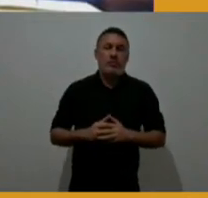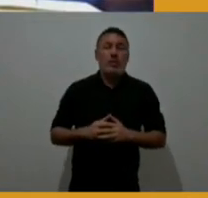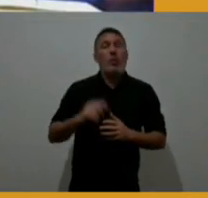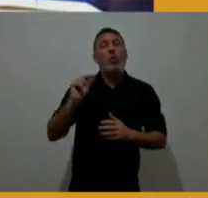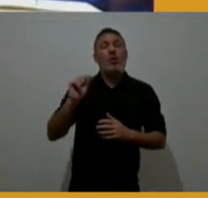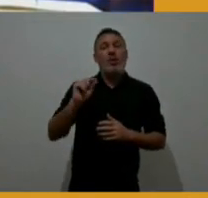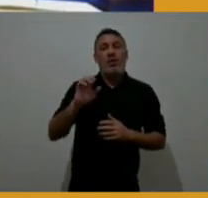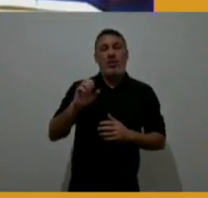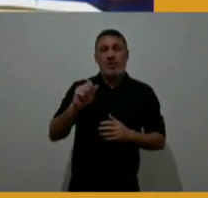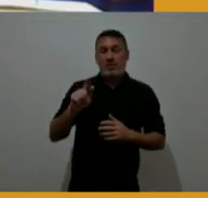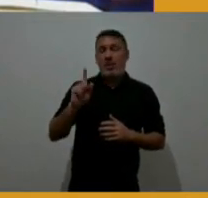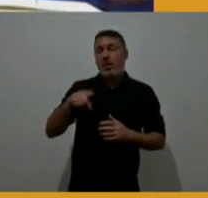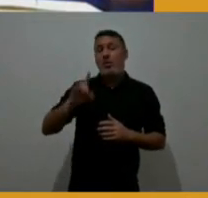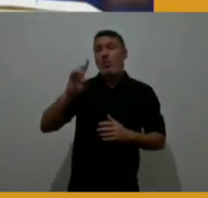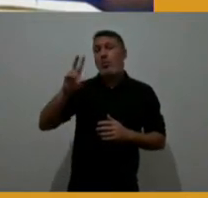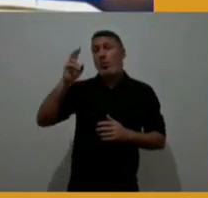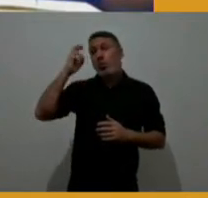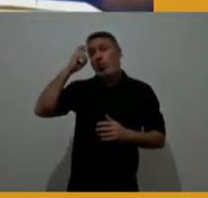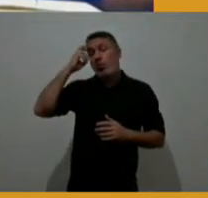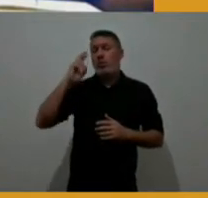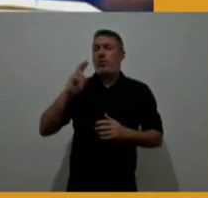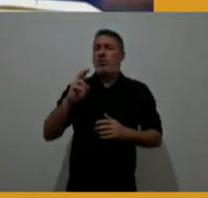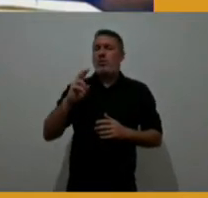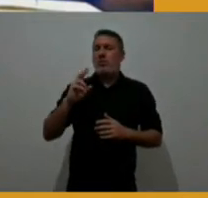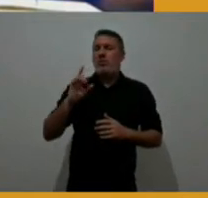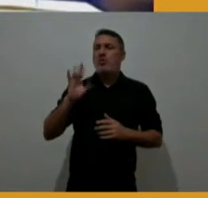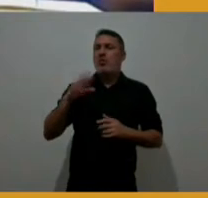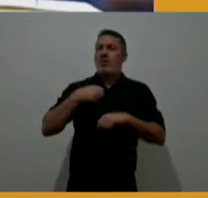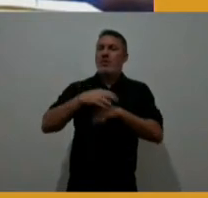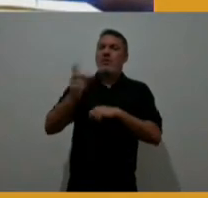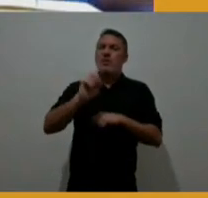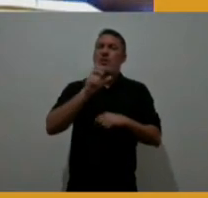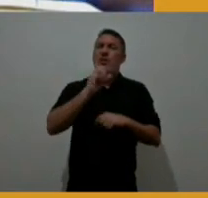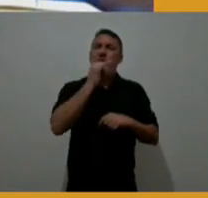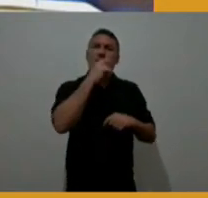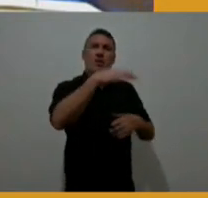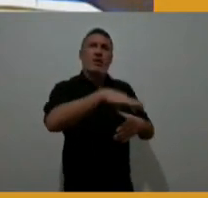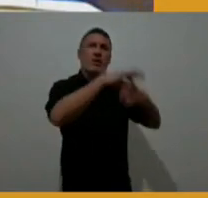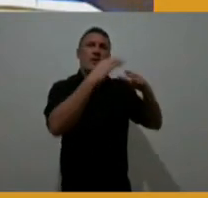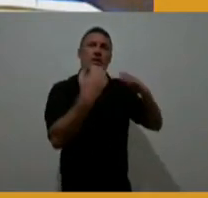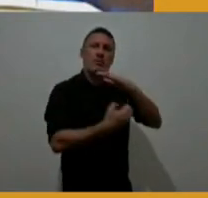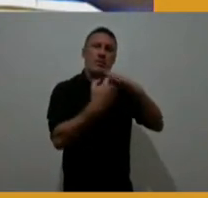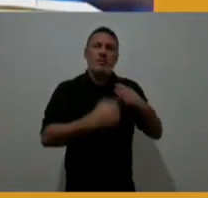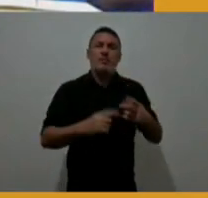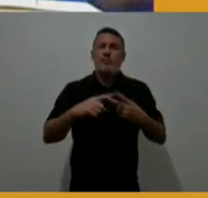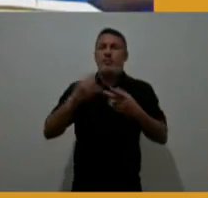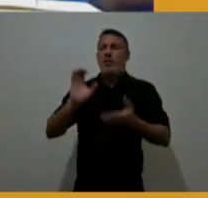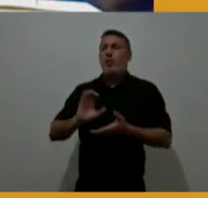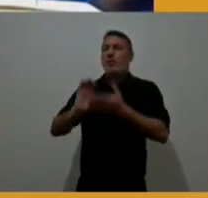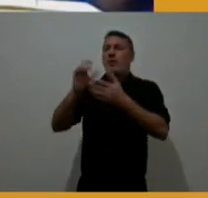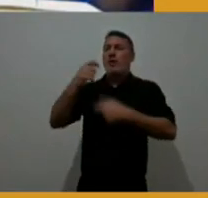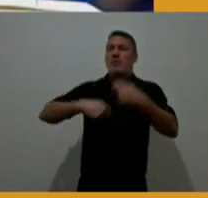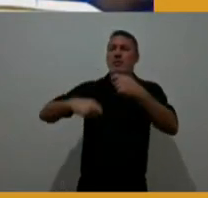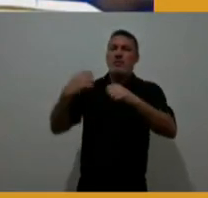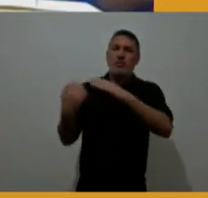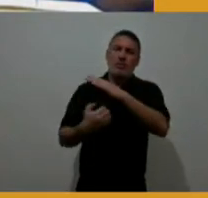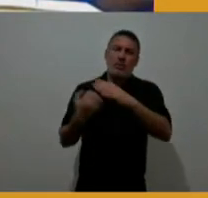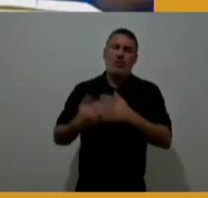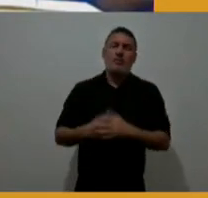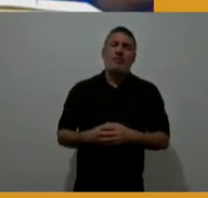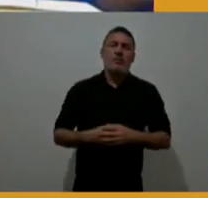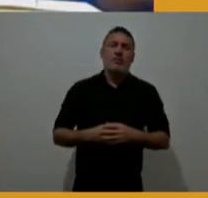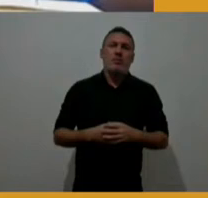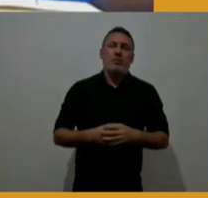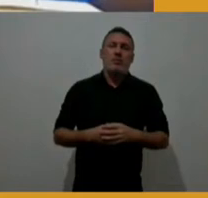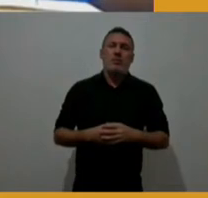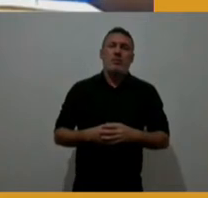tivermos uma cultura, especialmente nos líderes empresariais, né, nos conselhos de administração das empresas, uma cultura mesmo, que independe de quem